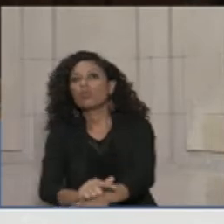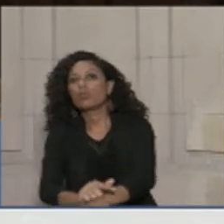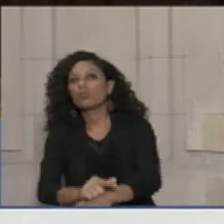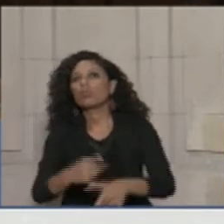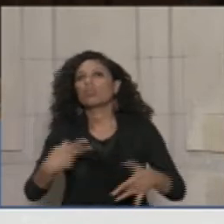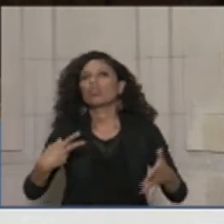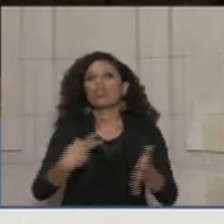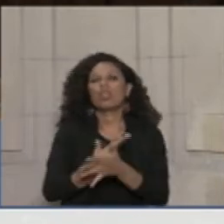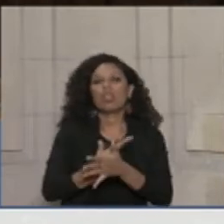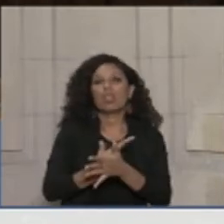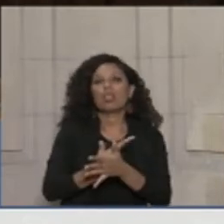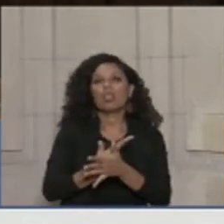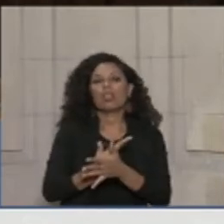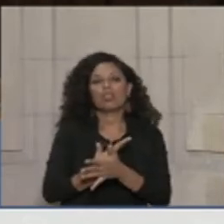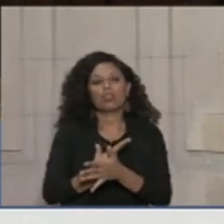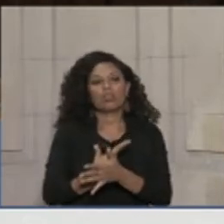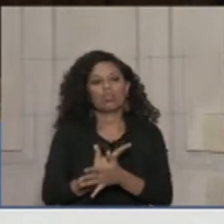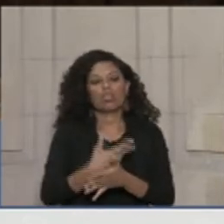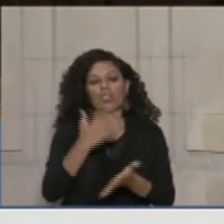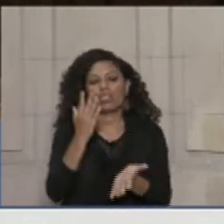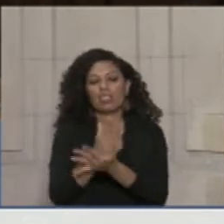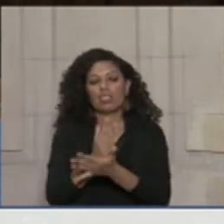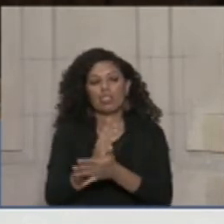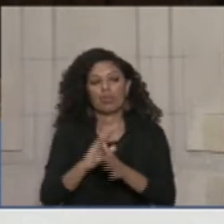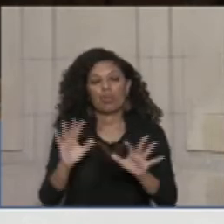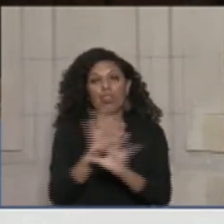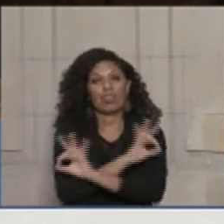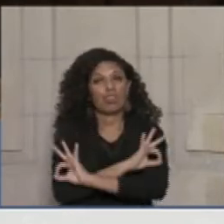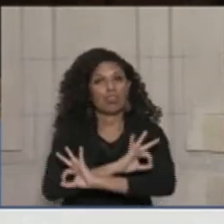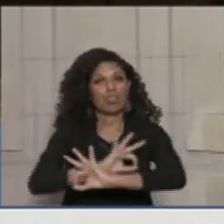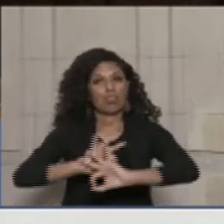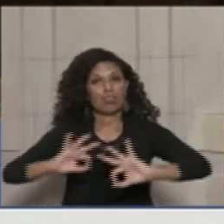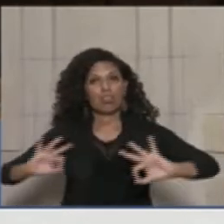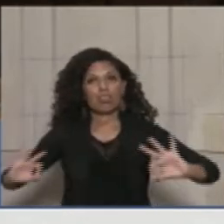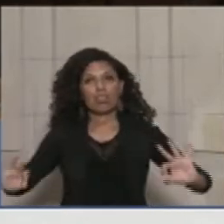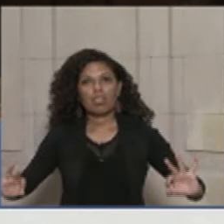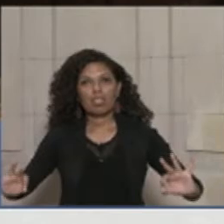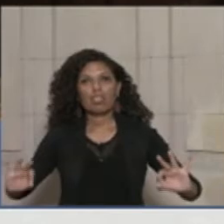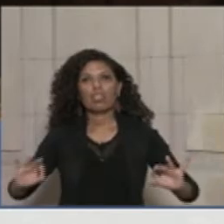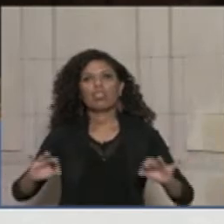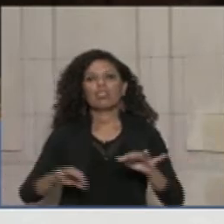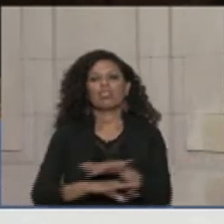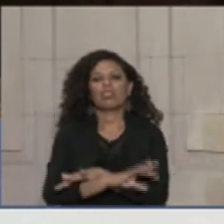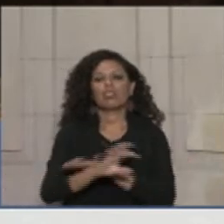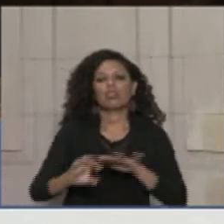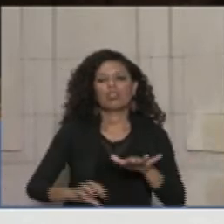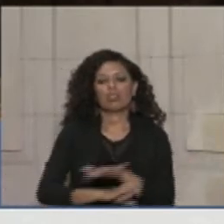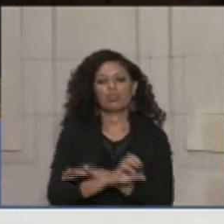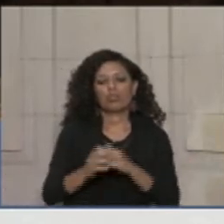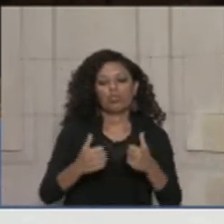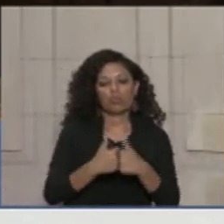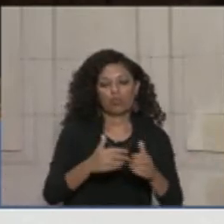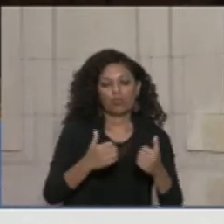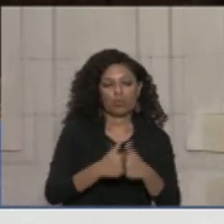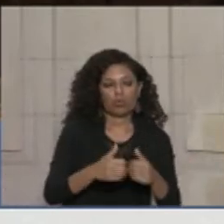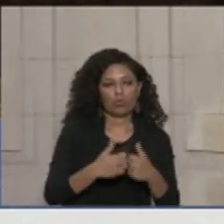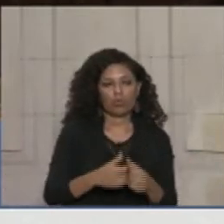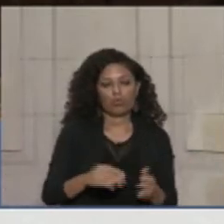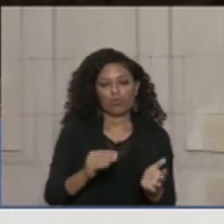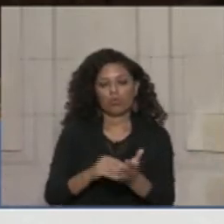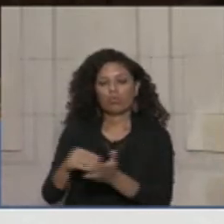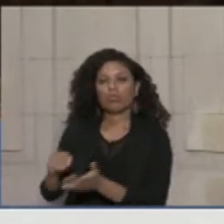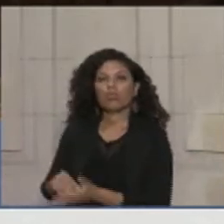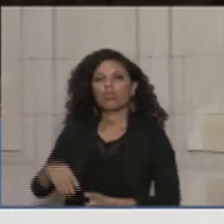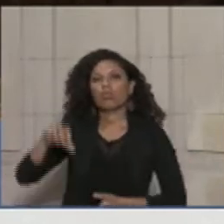feito. Não acabou com o monopólio da empresa de ônibus. Faltando 9